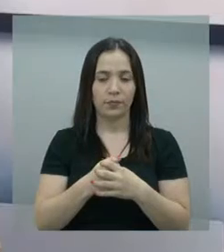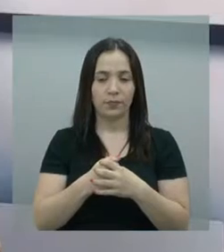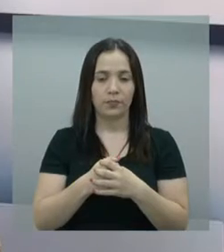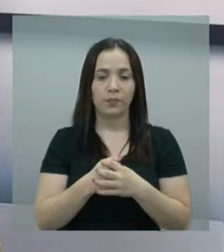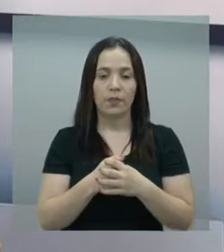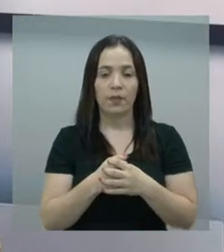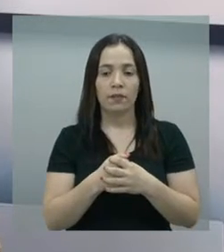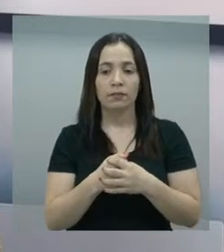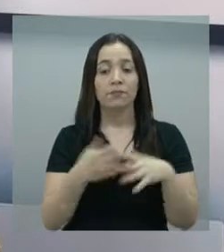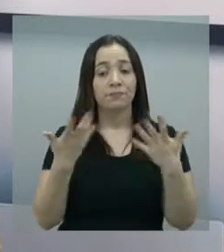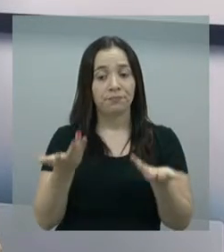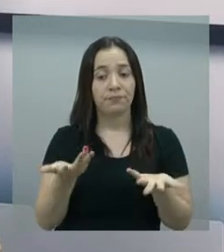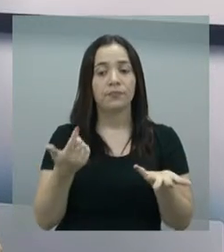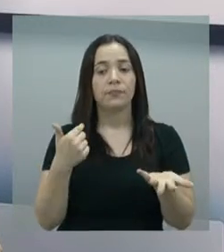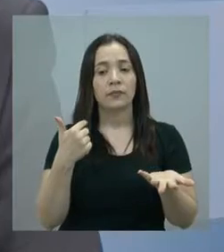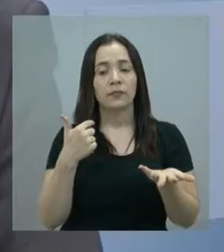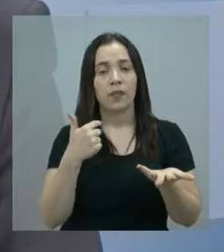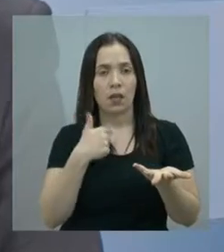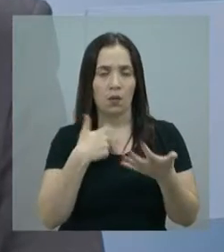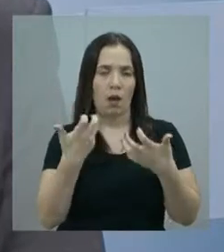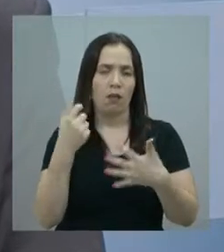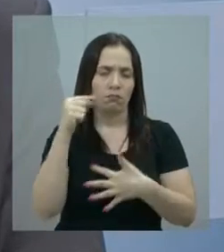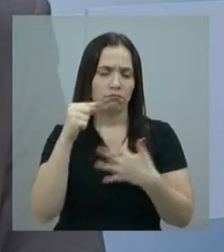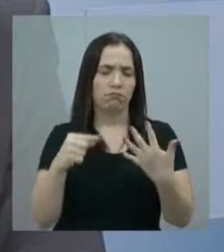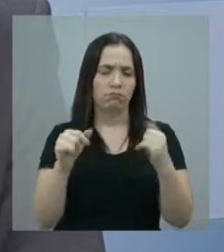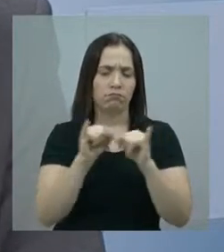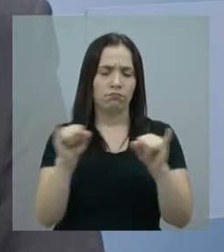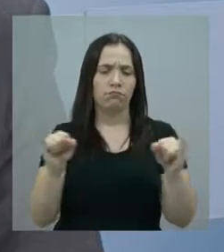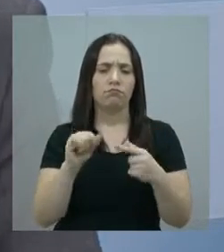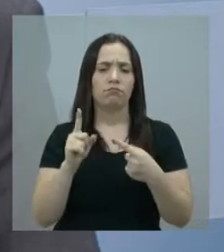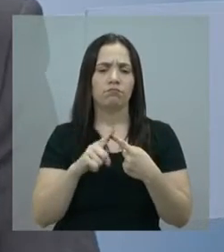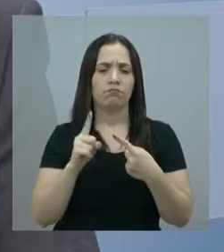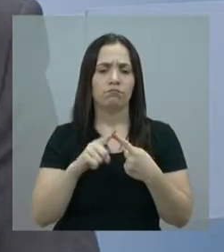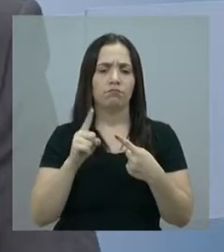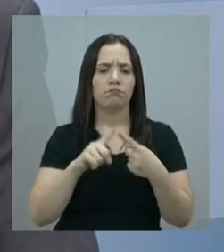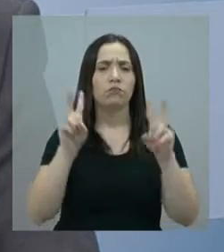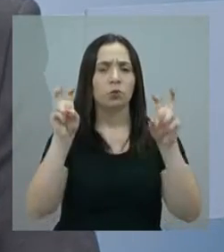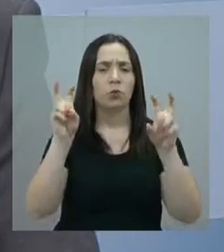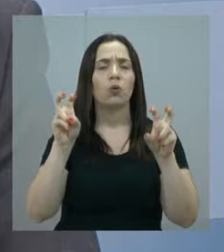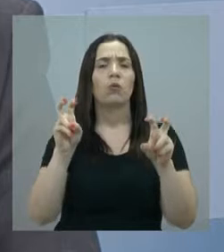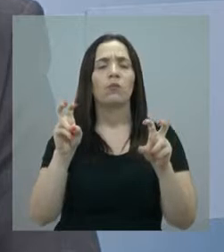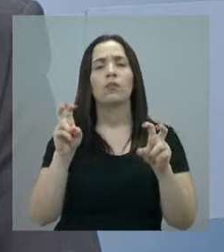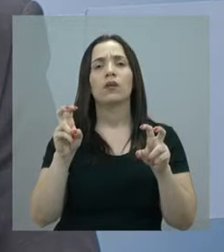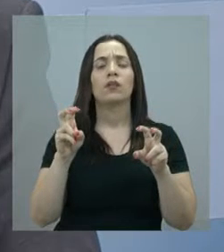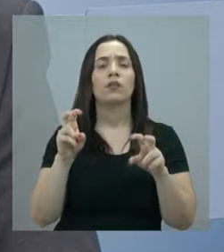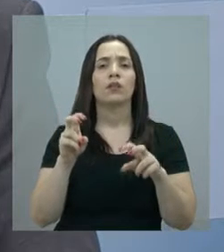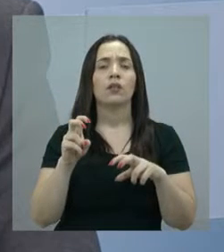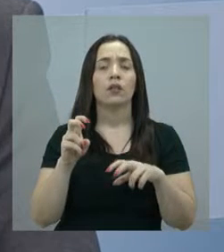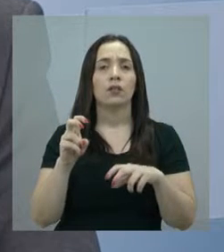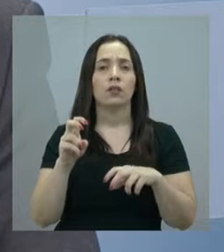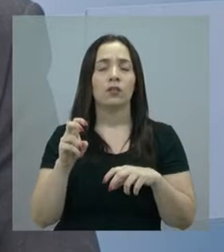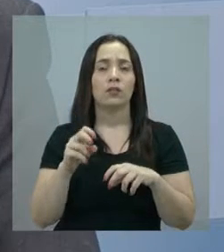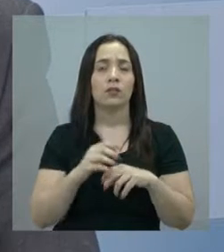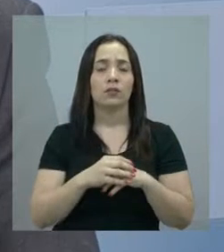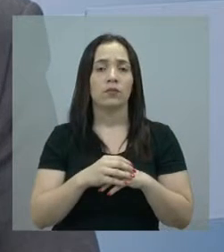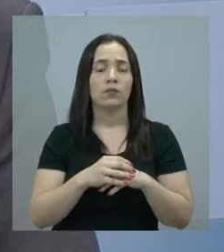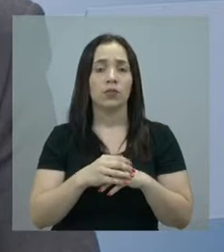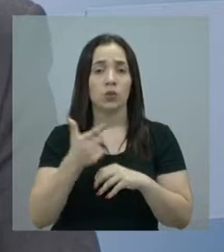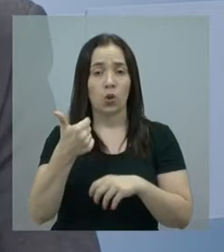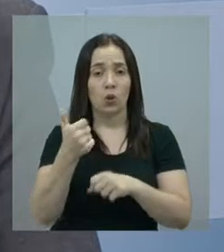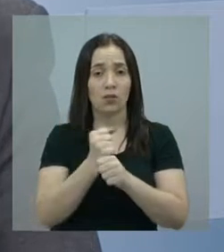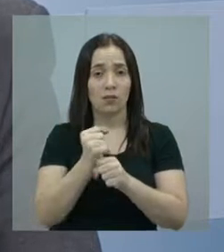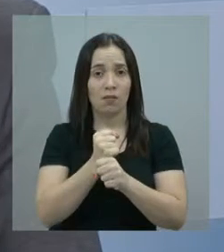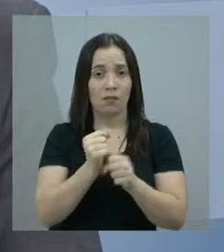de Sobral. Eu gostaria de fazer algumas considerações. Assim, primeiro, em relação ao indicador final. Numa escala de 0 a 10, em 12